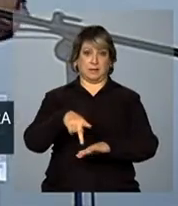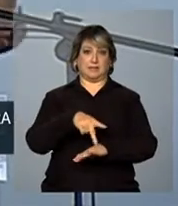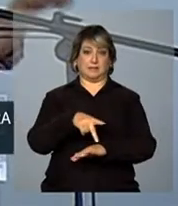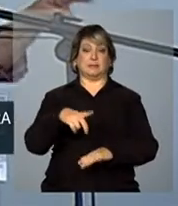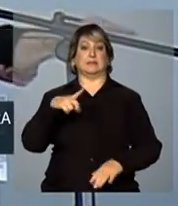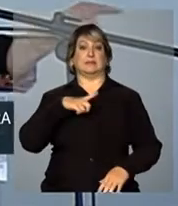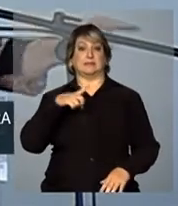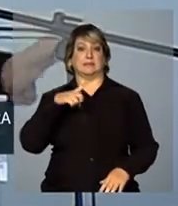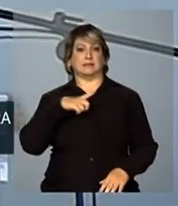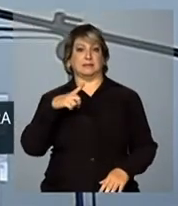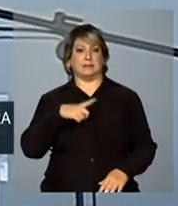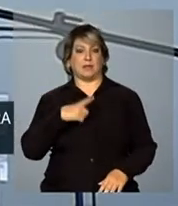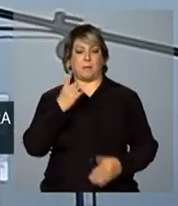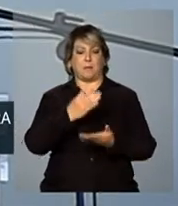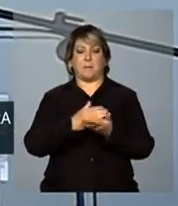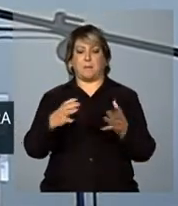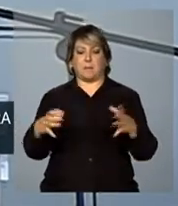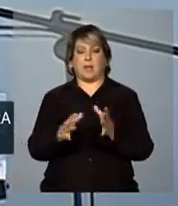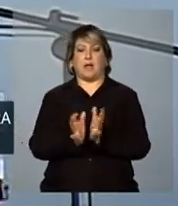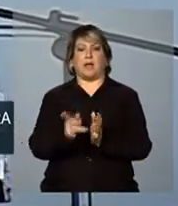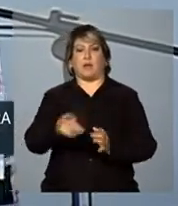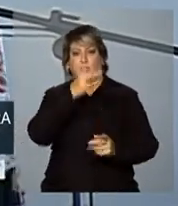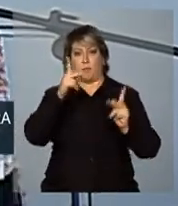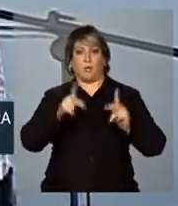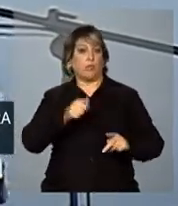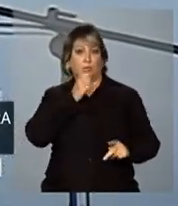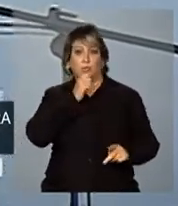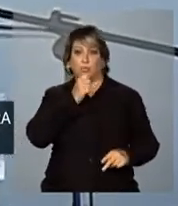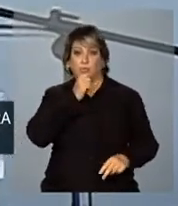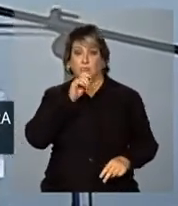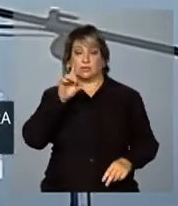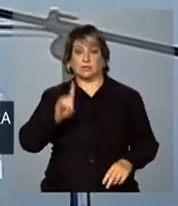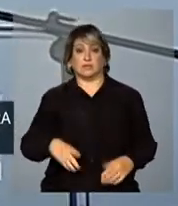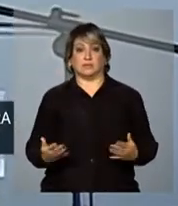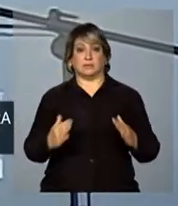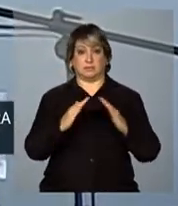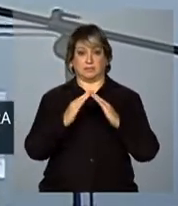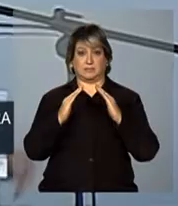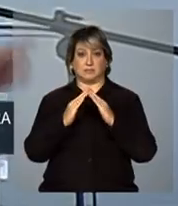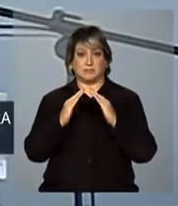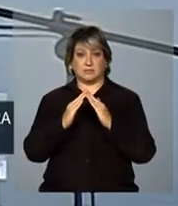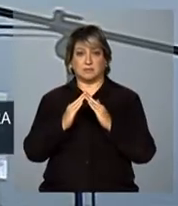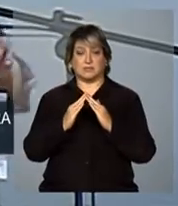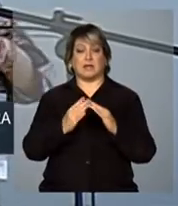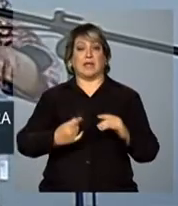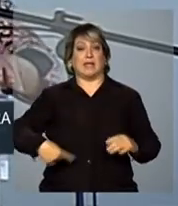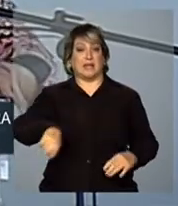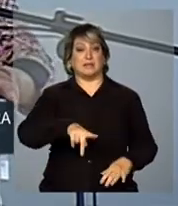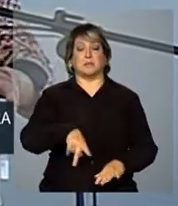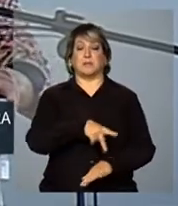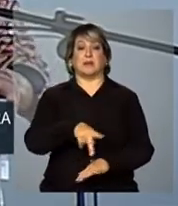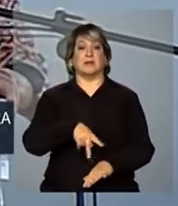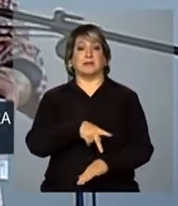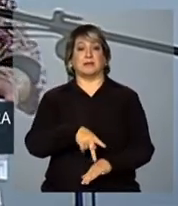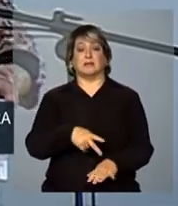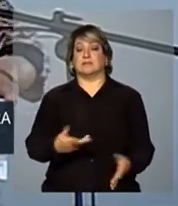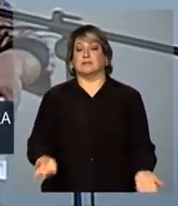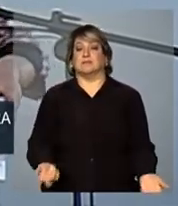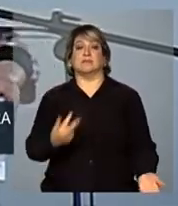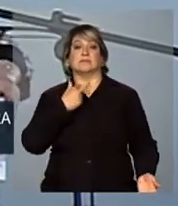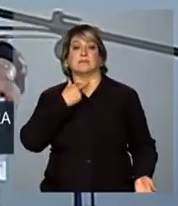que tem uma parte da população que não tem direito à moradia, esse país não